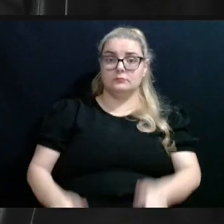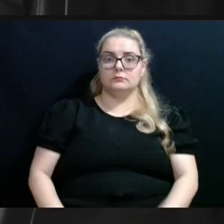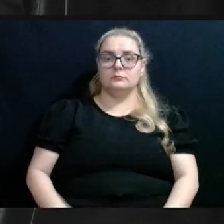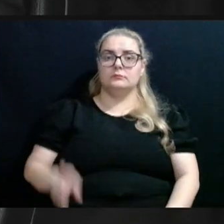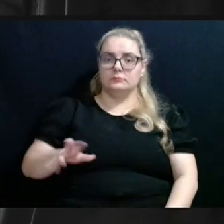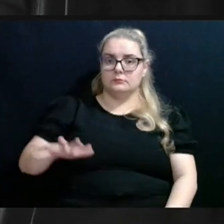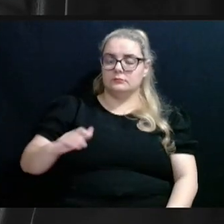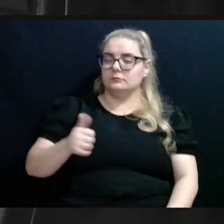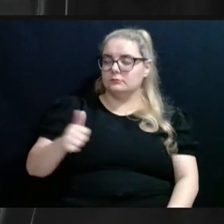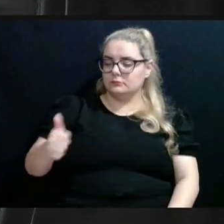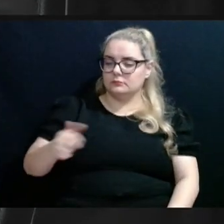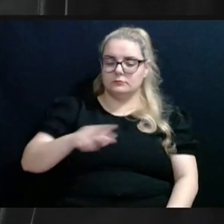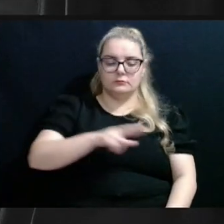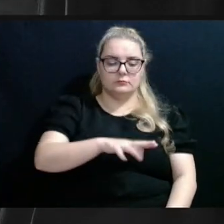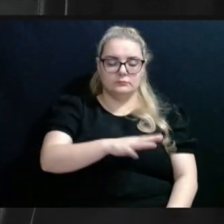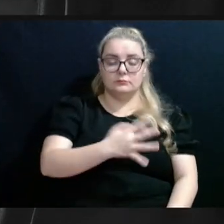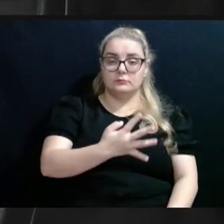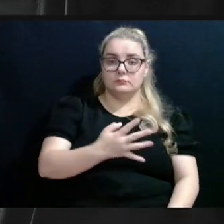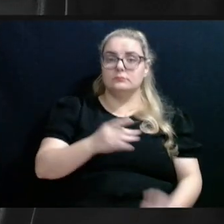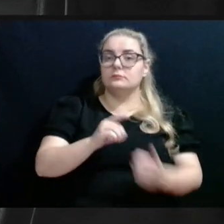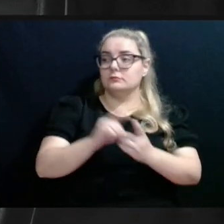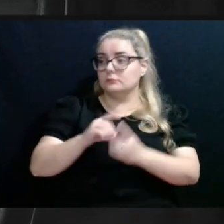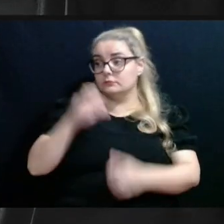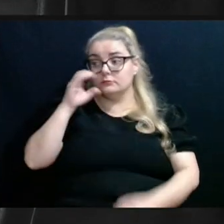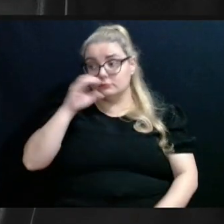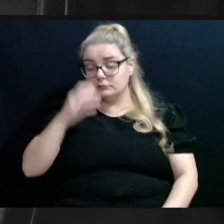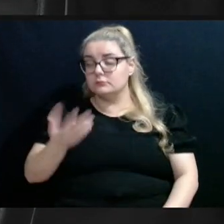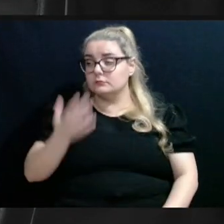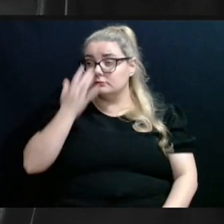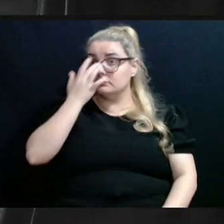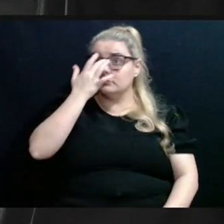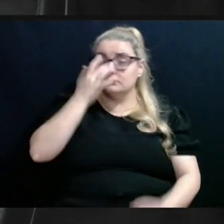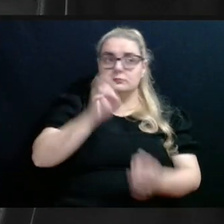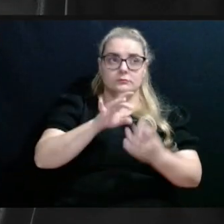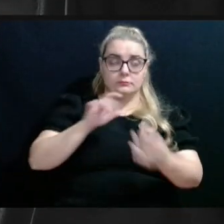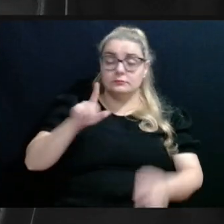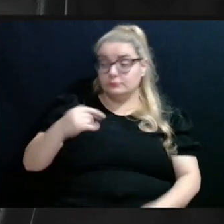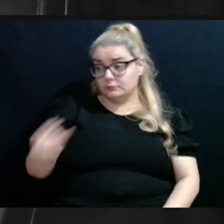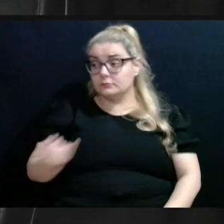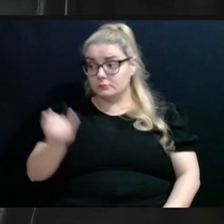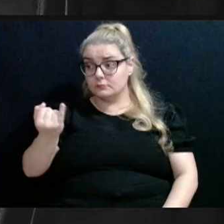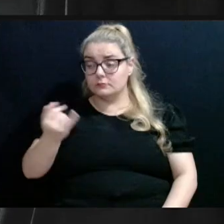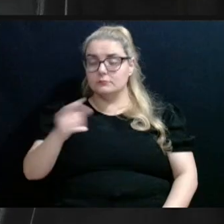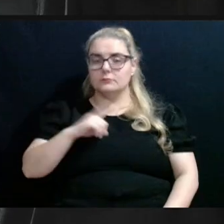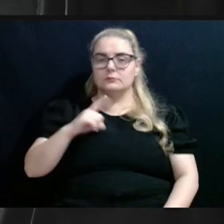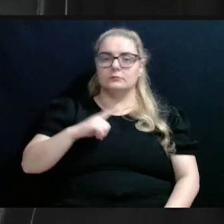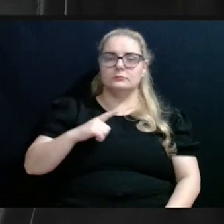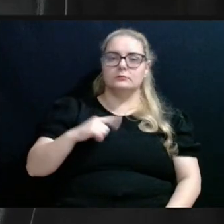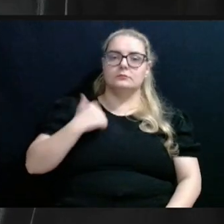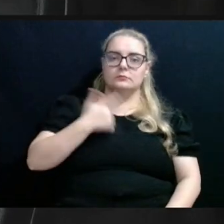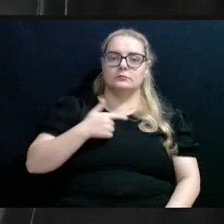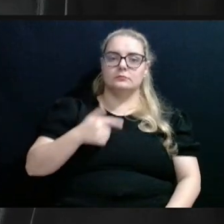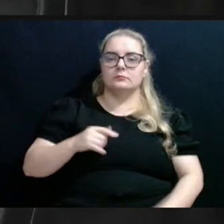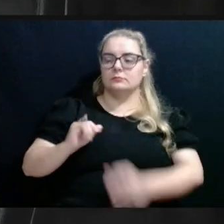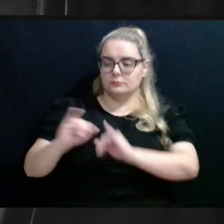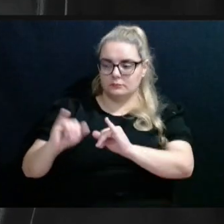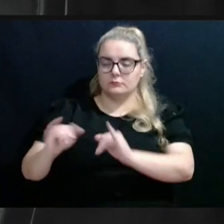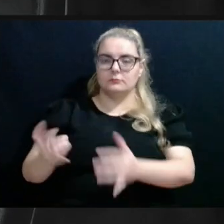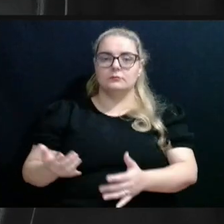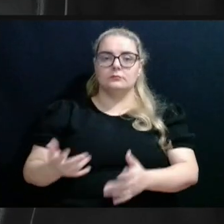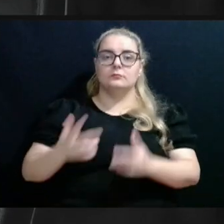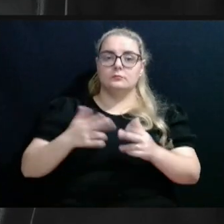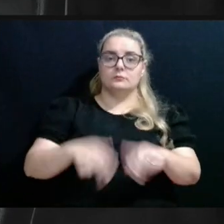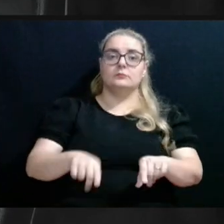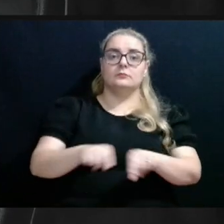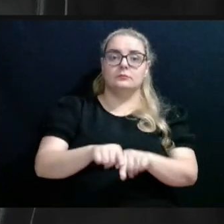Regional 4 nos atende prontamente. Então, esse feedback é importante que a população tenha da nossa parte. Ao mesmo tempo, o